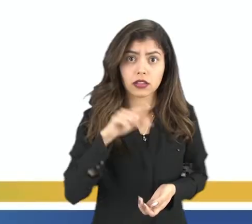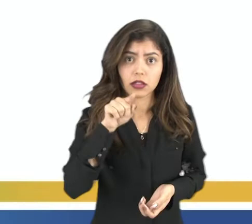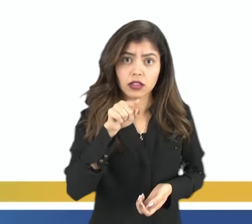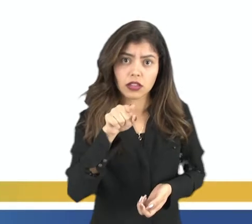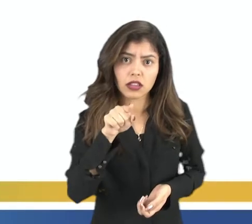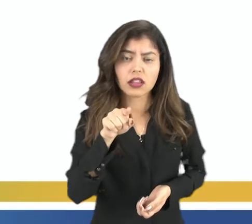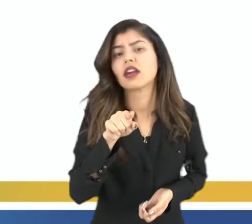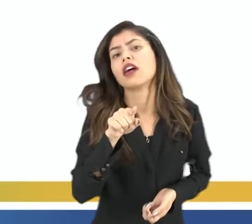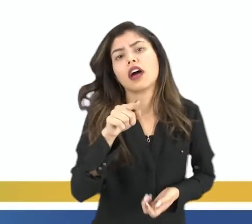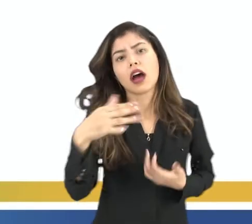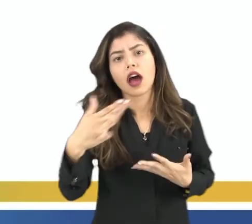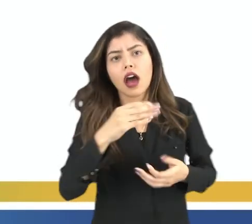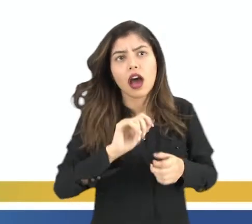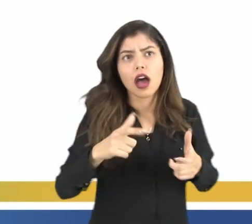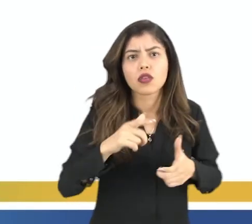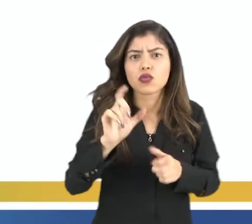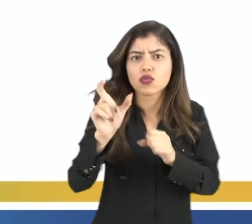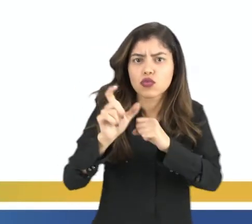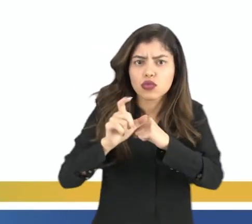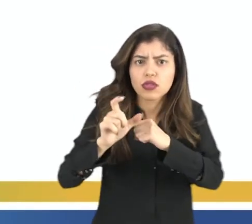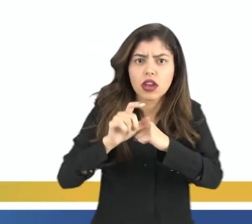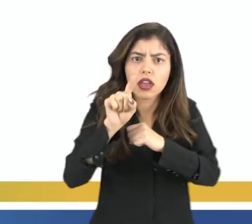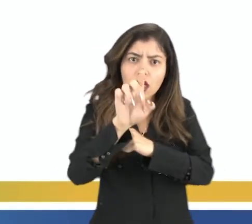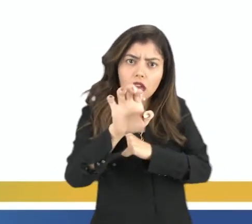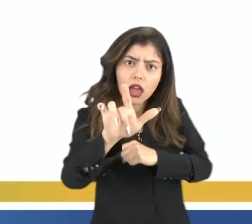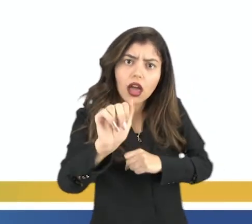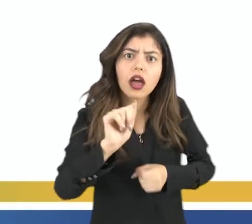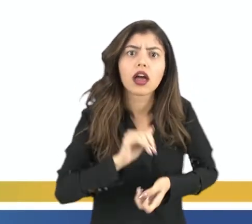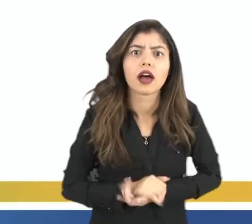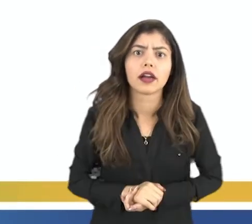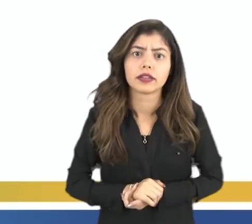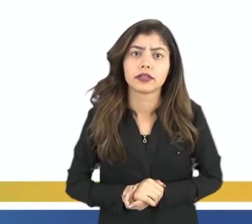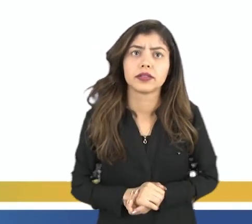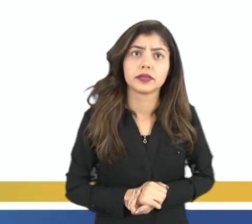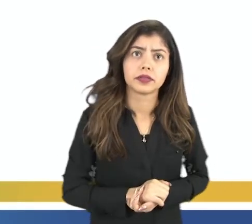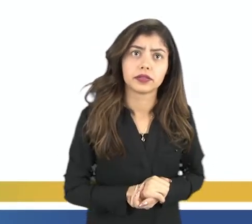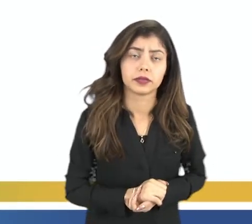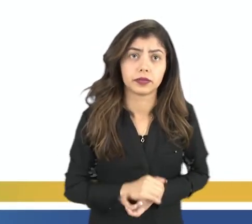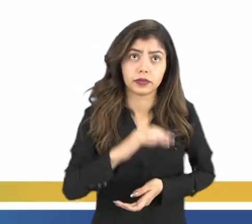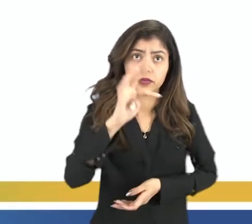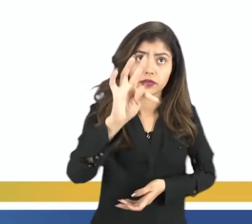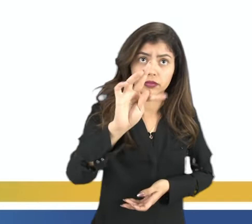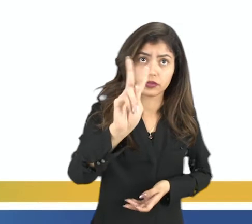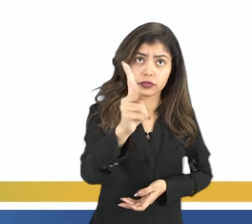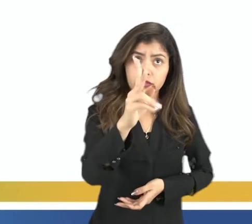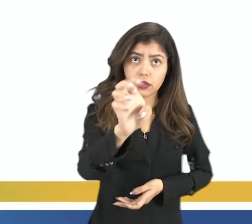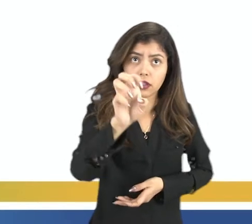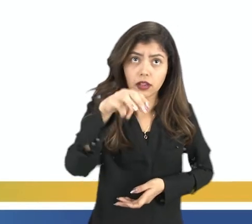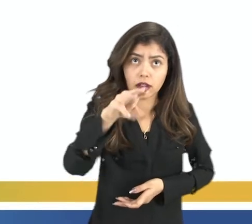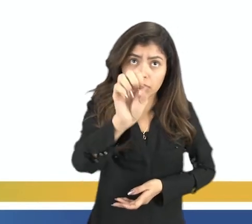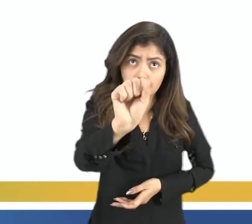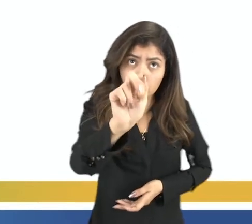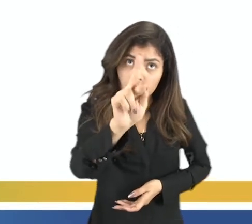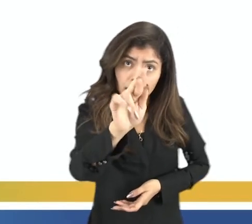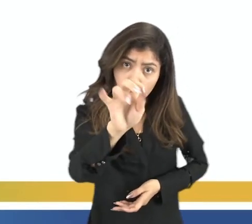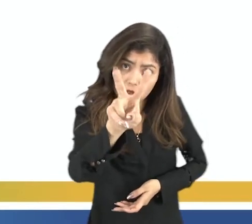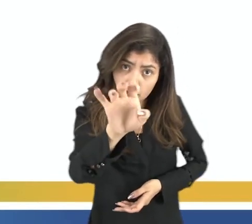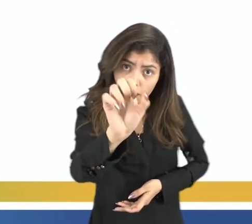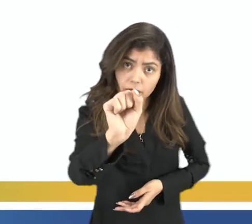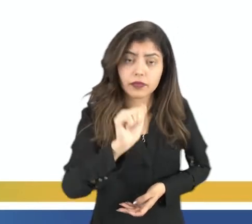O sujeito é the children, elas. Então, o reflexivo que combina para they